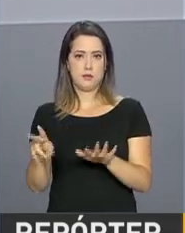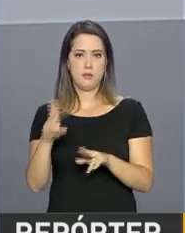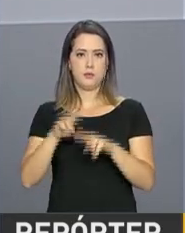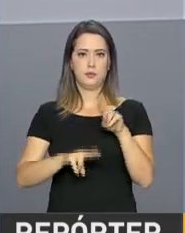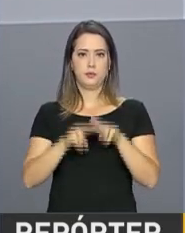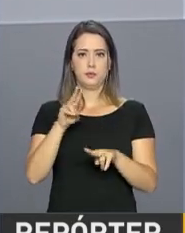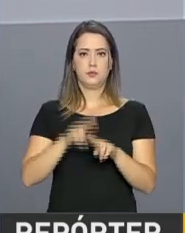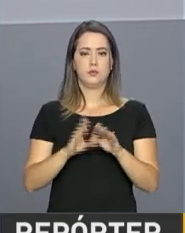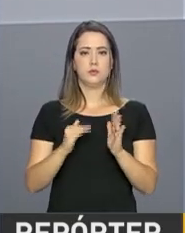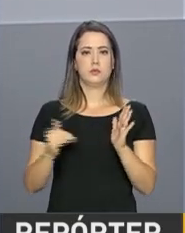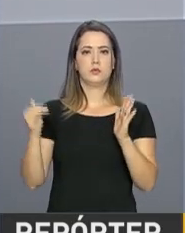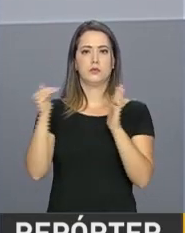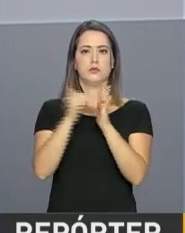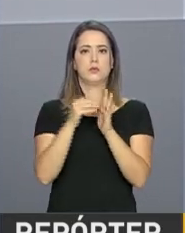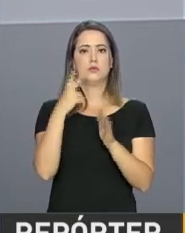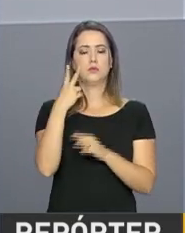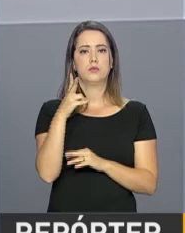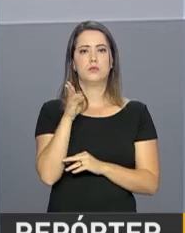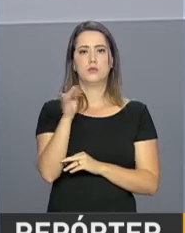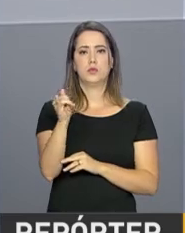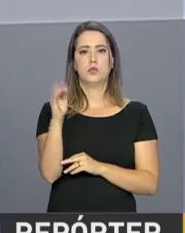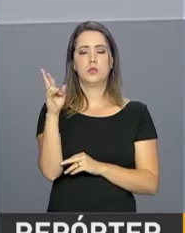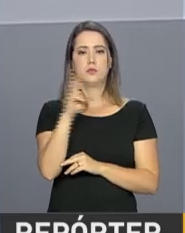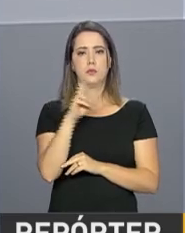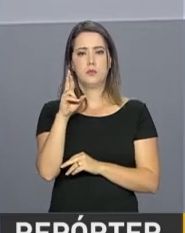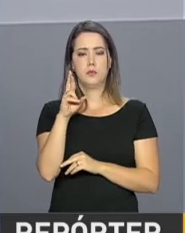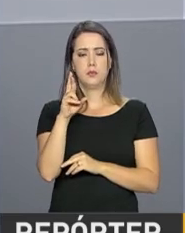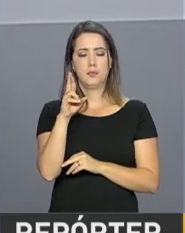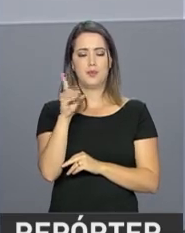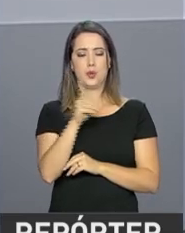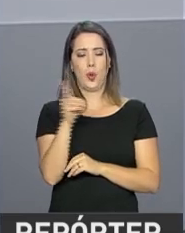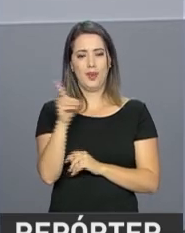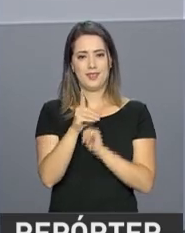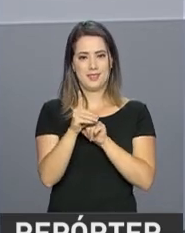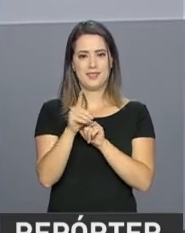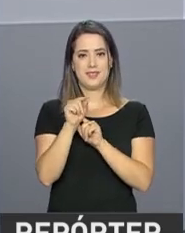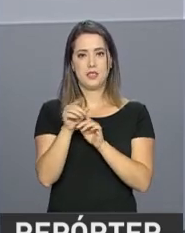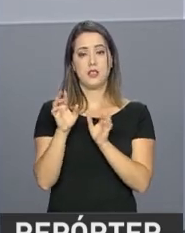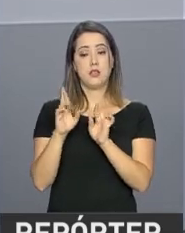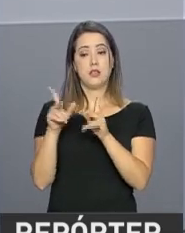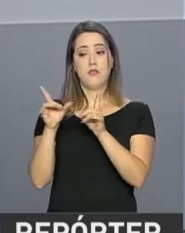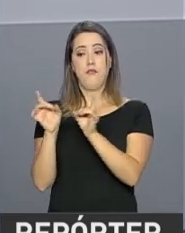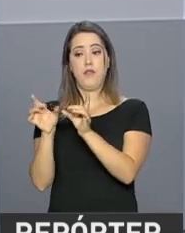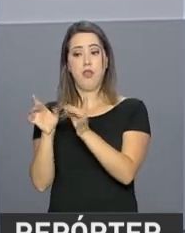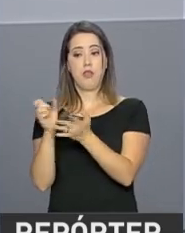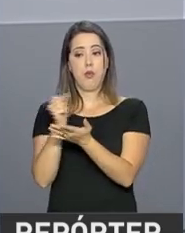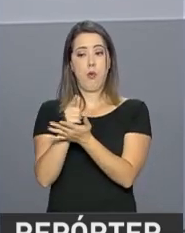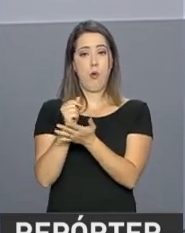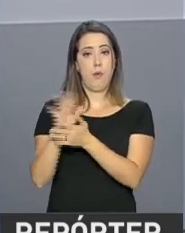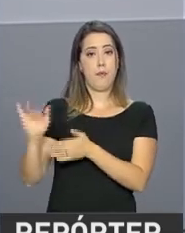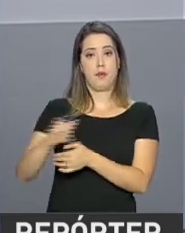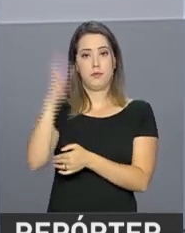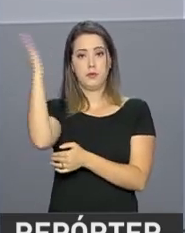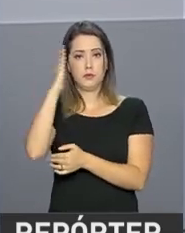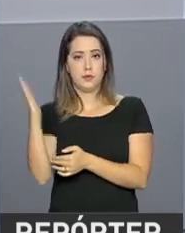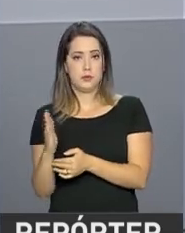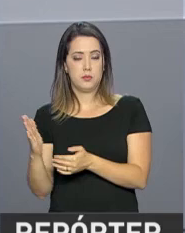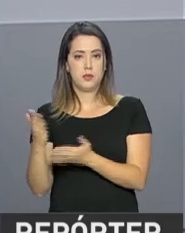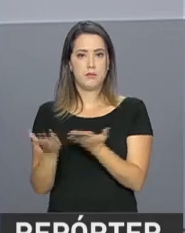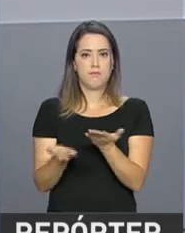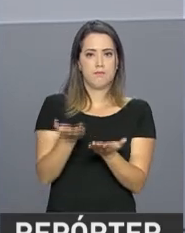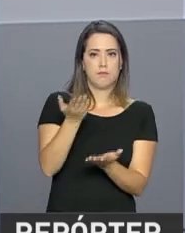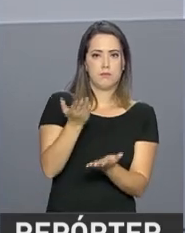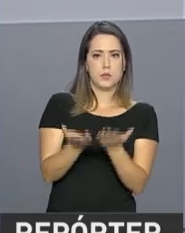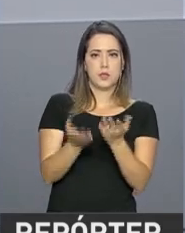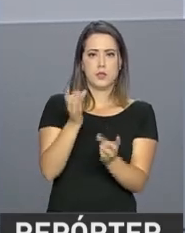2 bilhões de 80 mil dólares resultado da diferença entre exportações e importações no período no